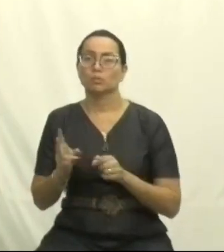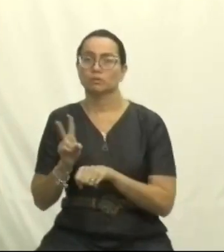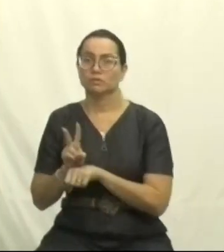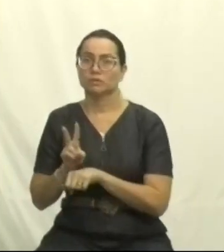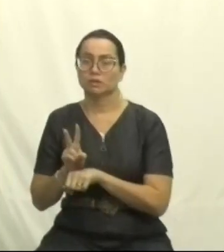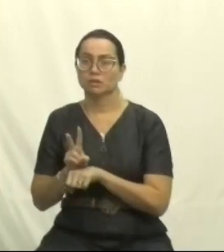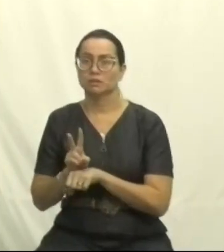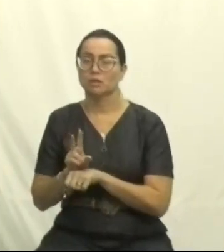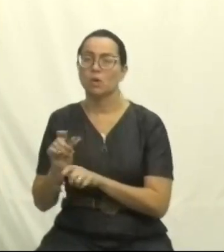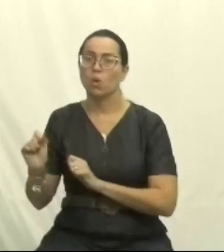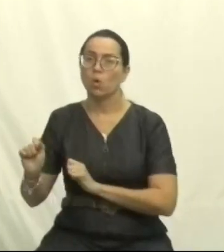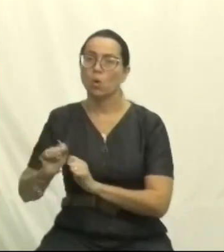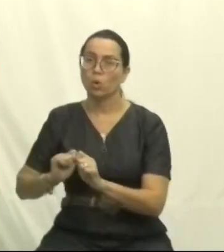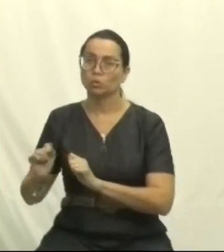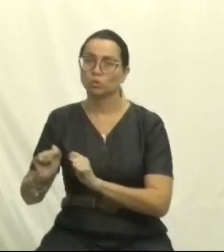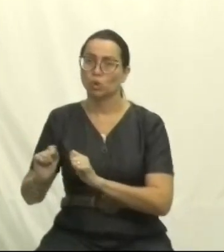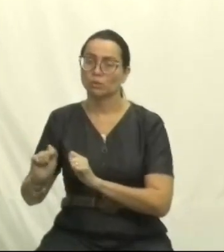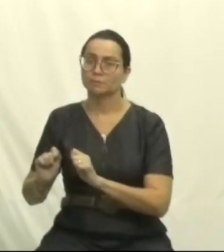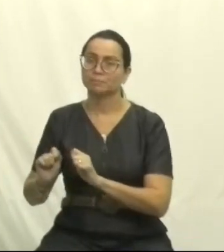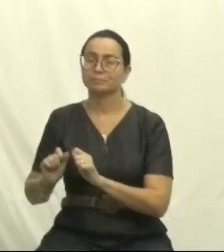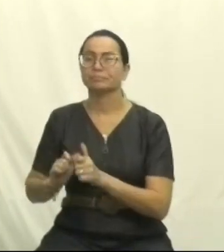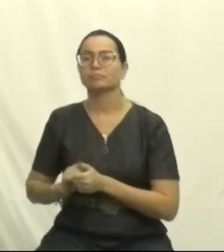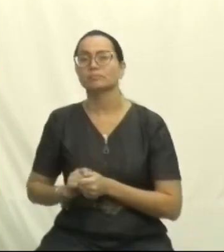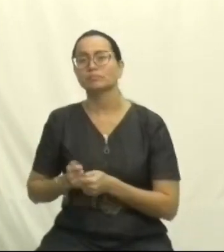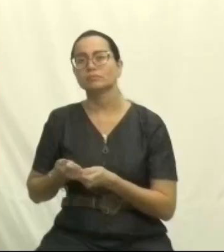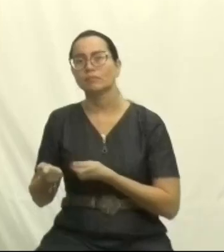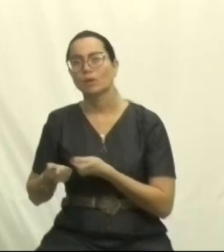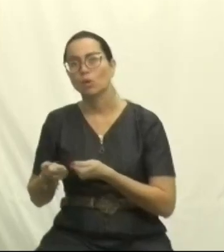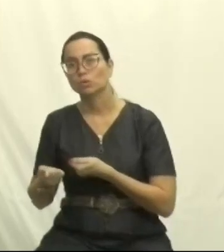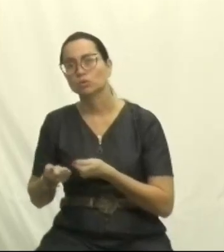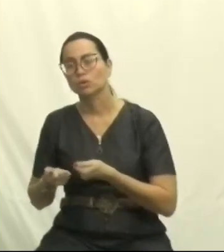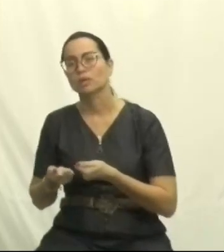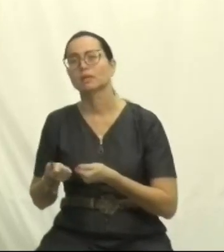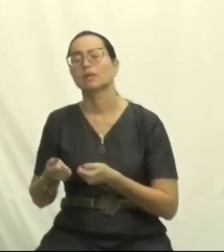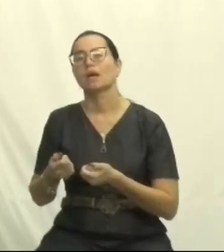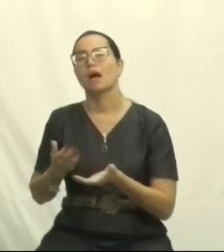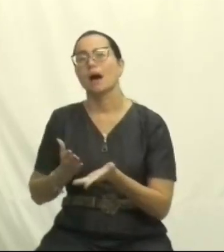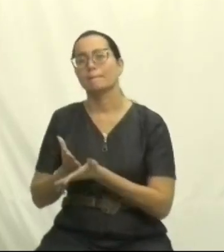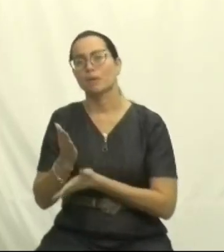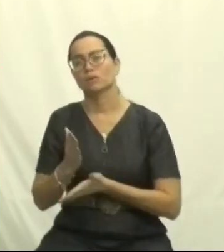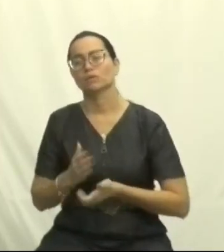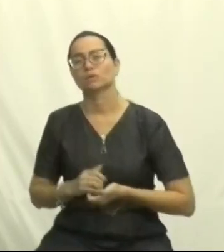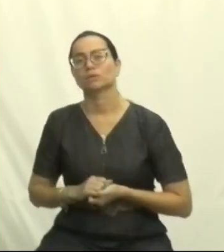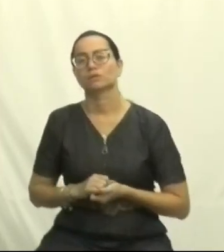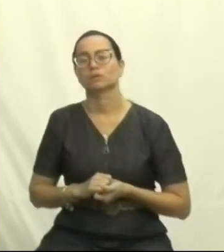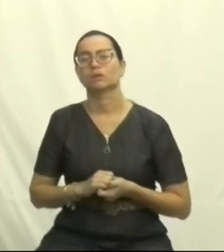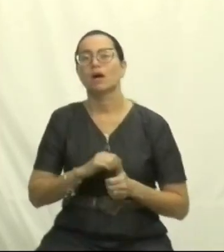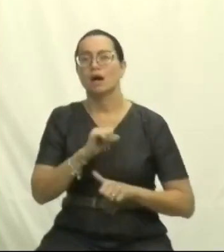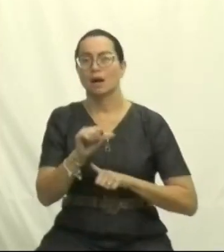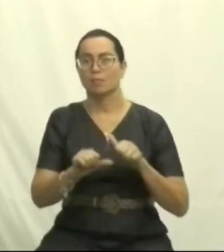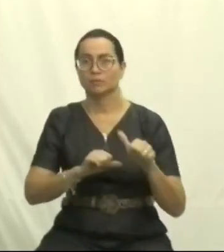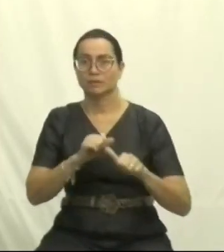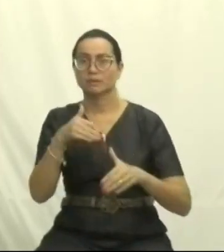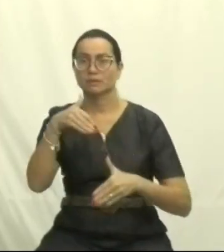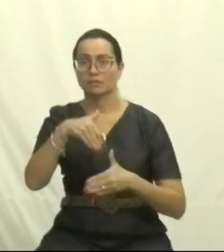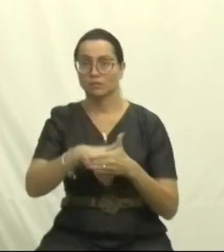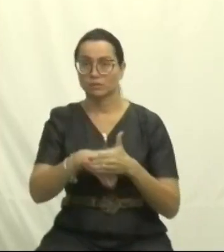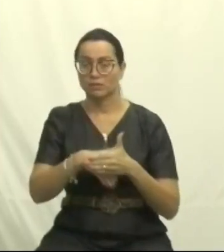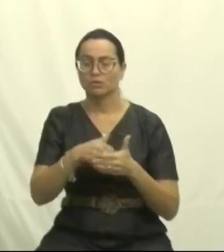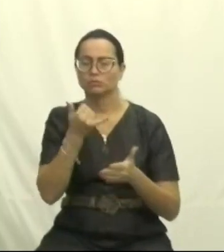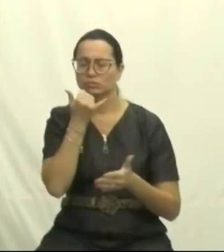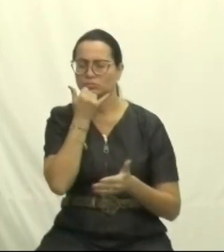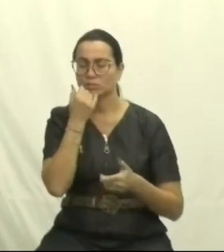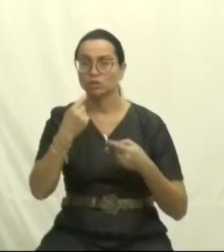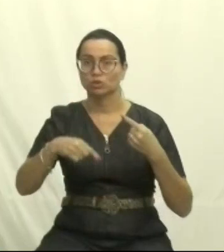Fiscalização, Controle e Orçamento opinou pela aprovação da emenda. A emenda está em discussão.